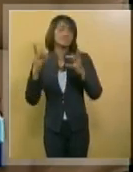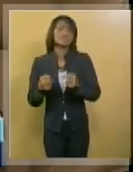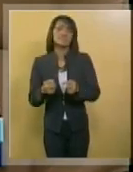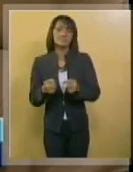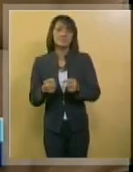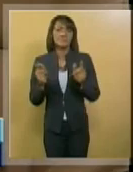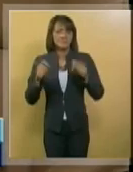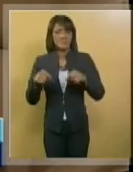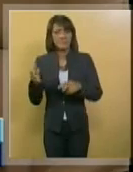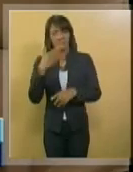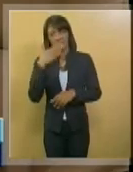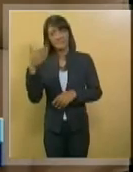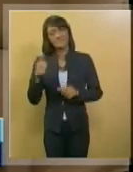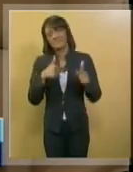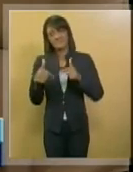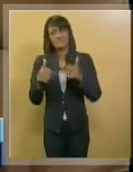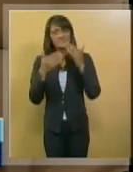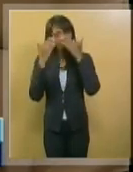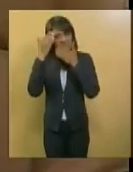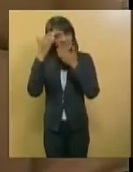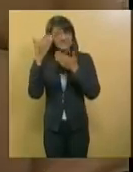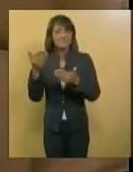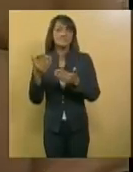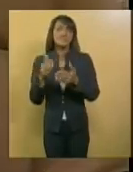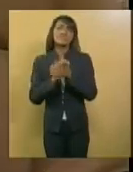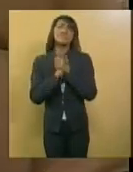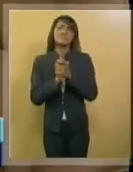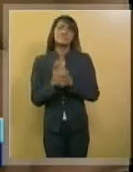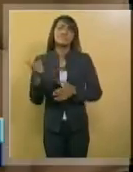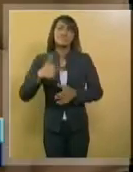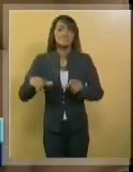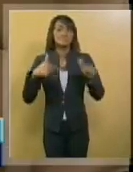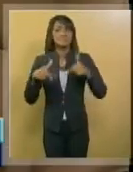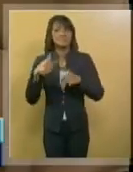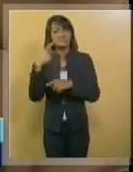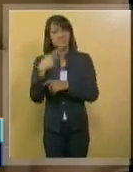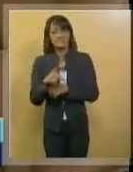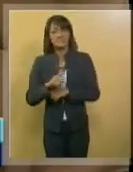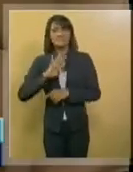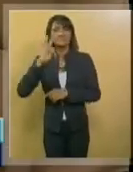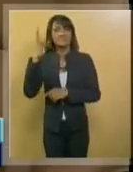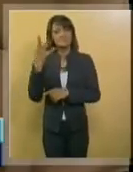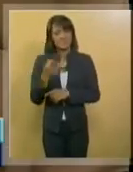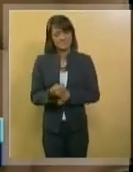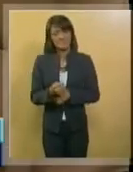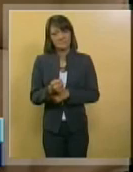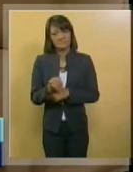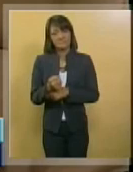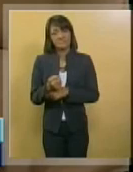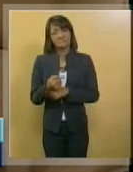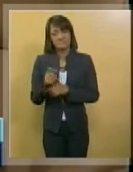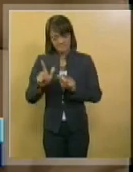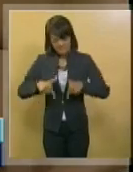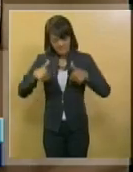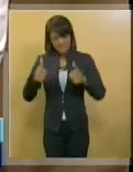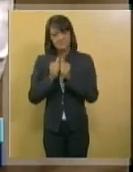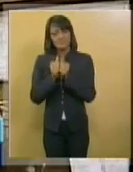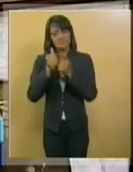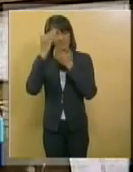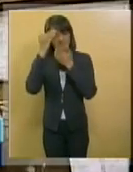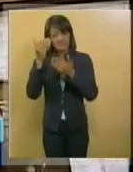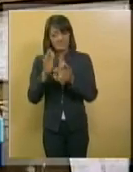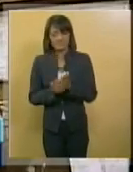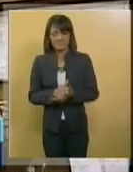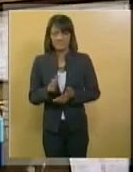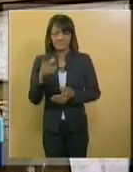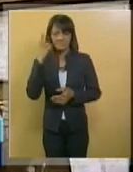para que melhore essa situação. Muito obrigado e parabéns mais uma vez pelo seu trabalho e por todos aqueles que lhe acompanham nessa luta. Muito obrigado. Obrigado, deputado Jorge